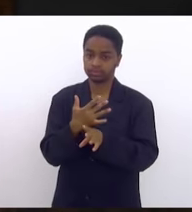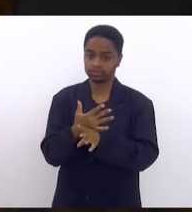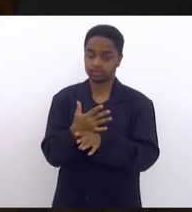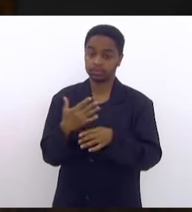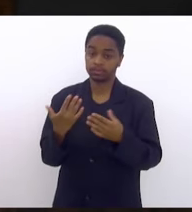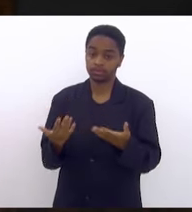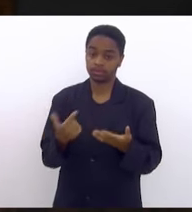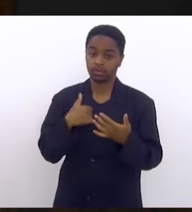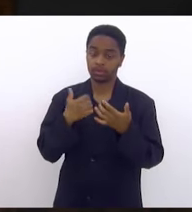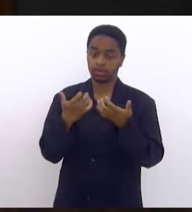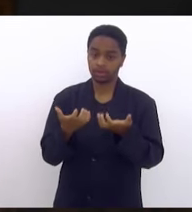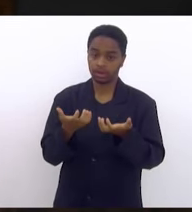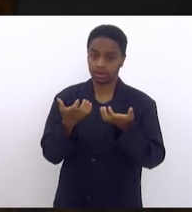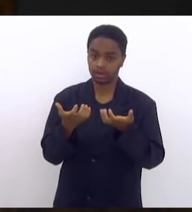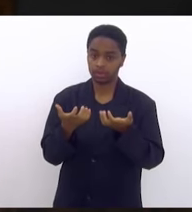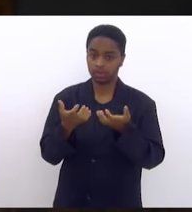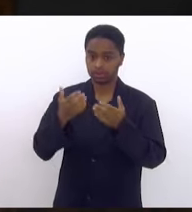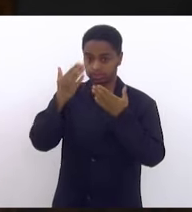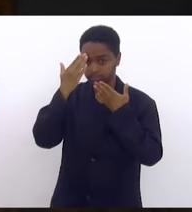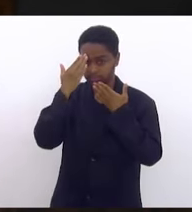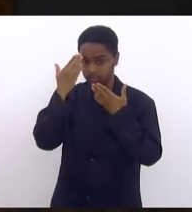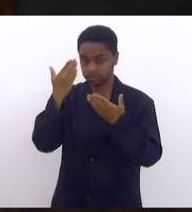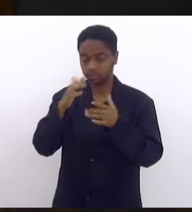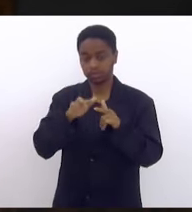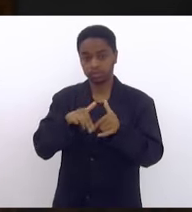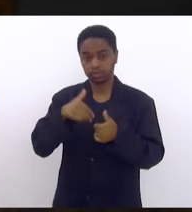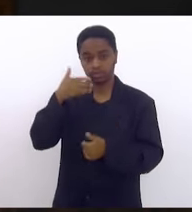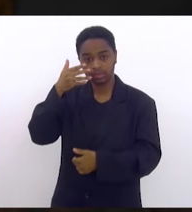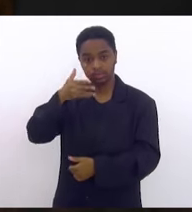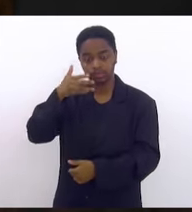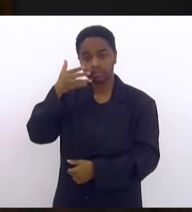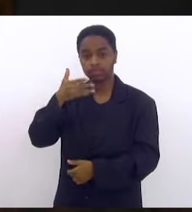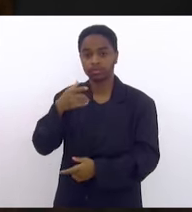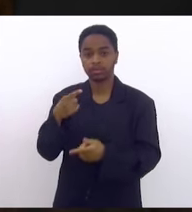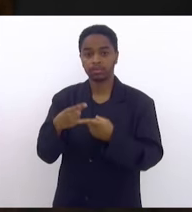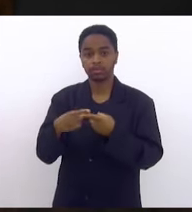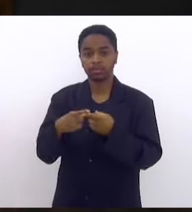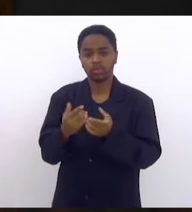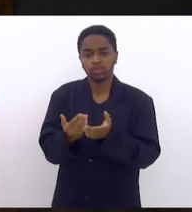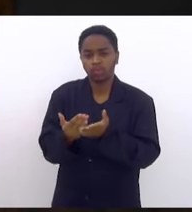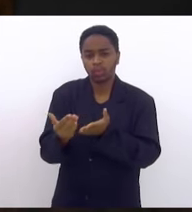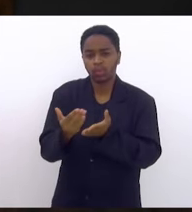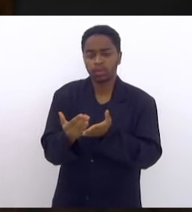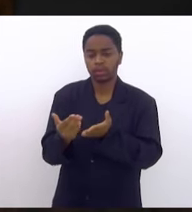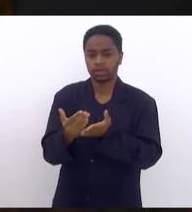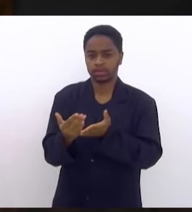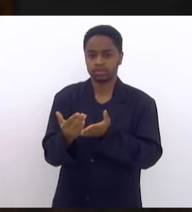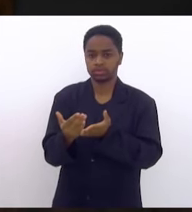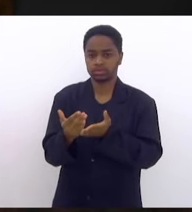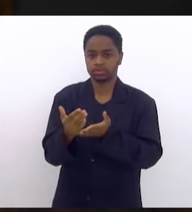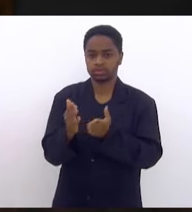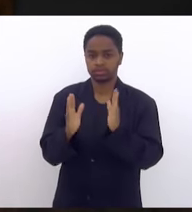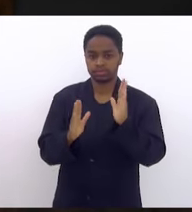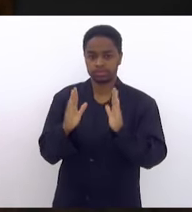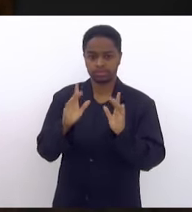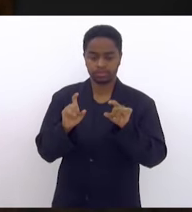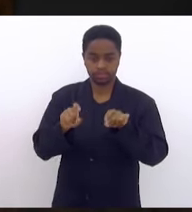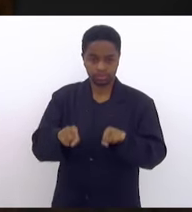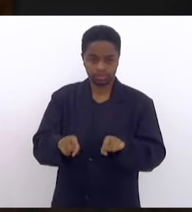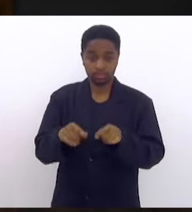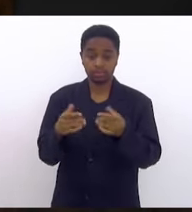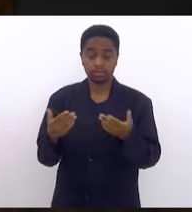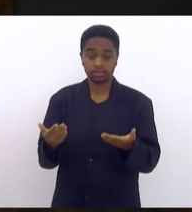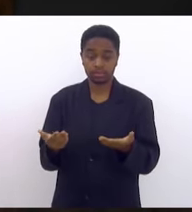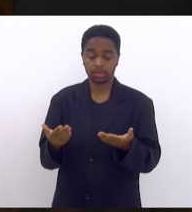queria te agradecer por essa palavra, porque isso foi logo no início do meu mandato, e